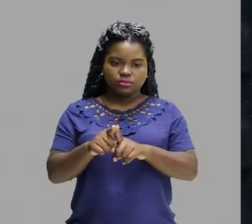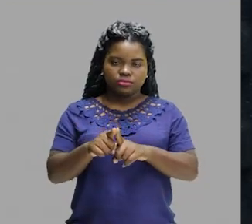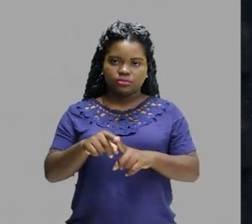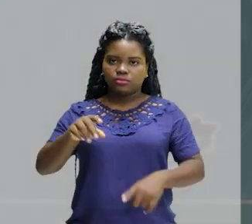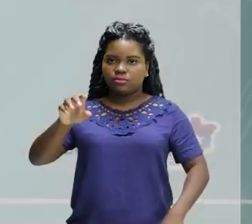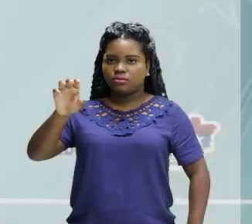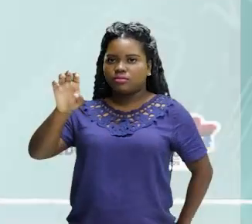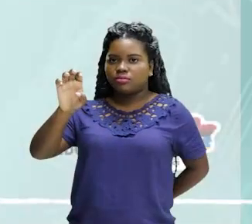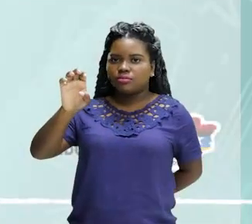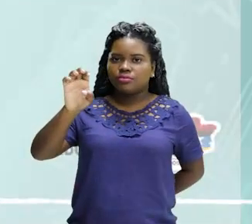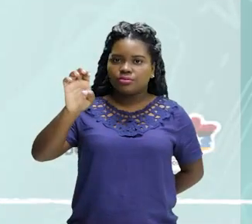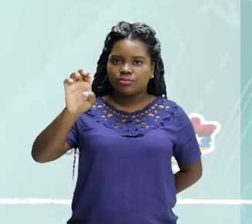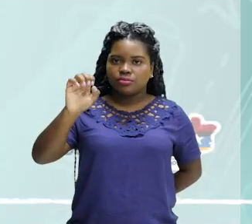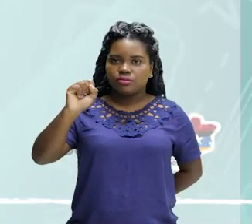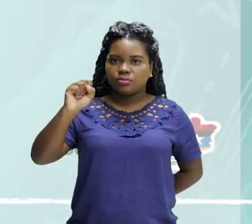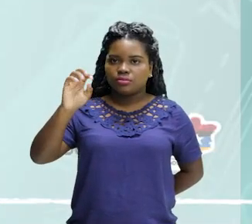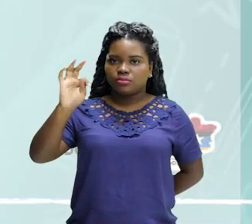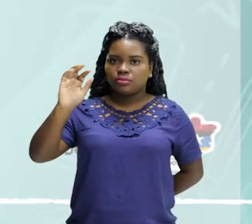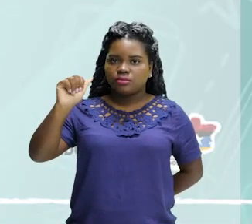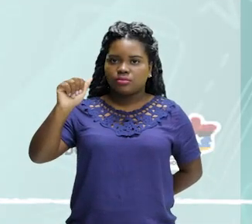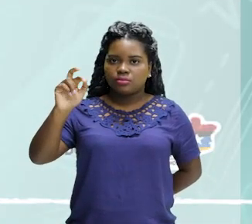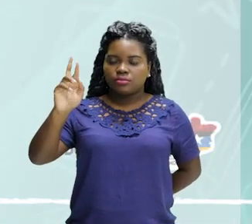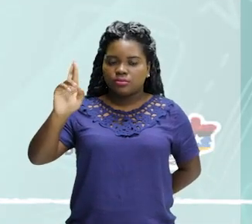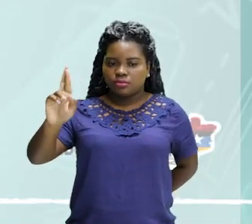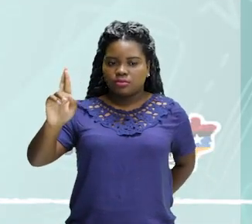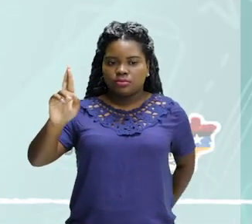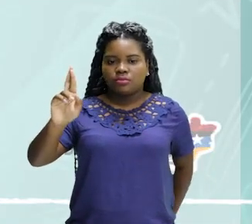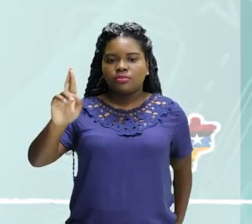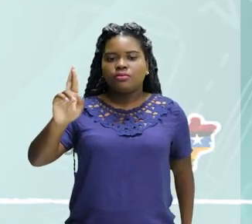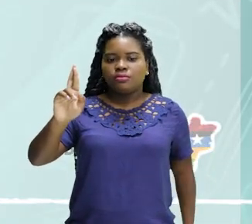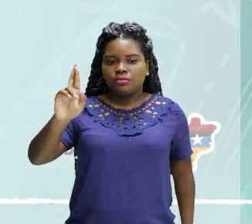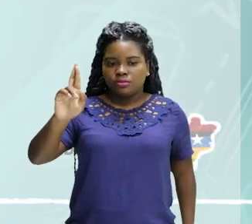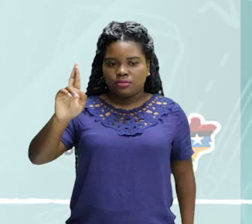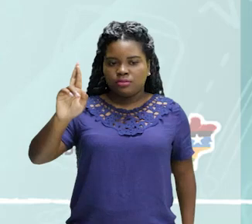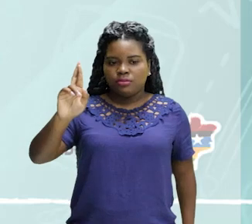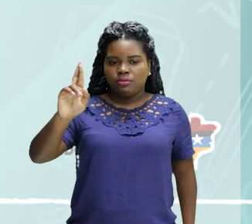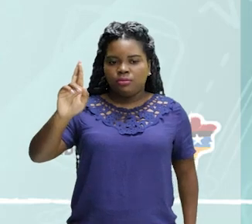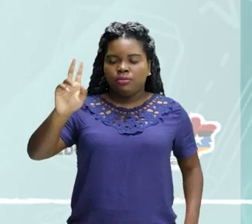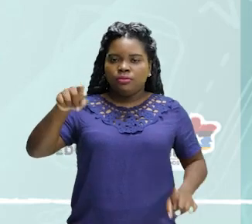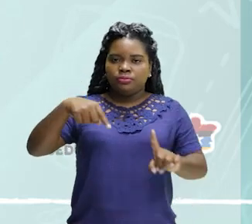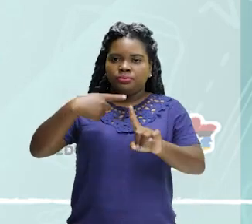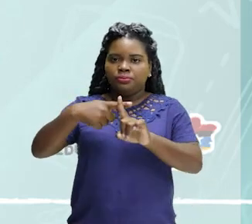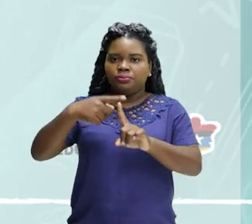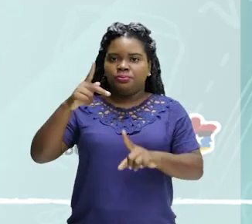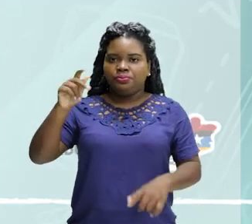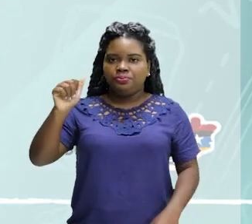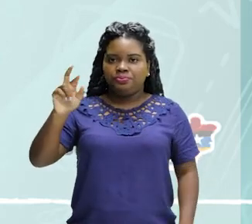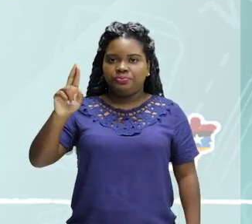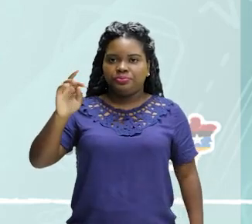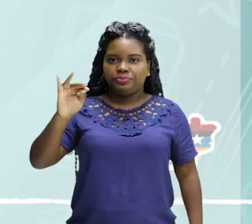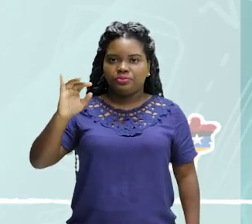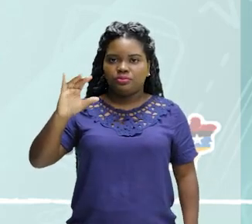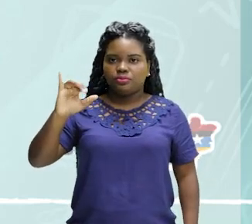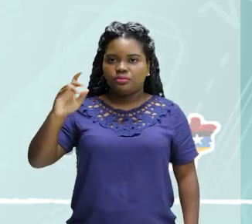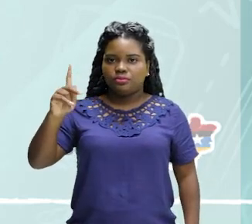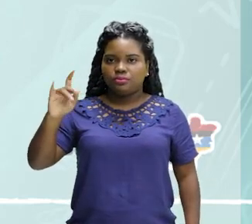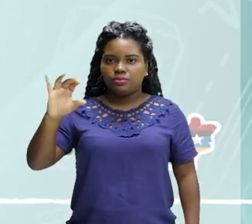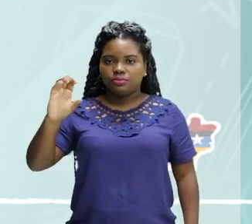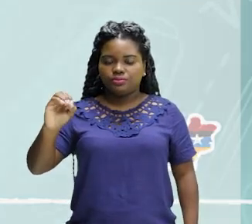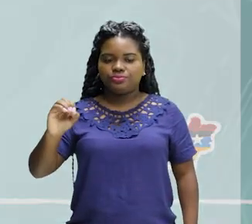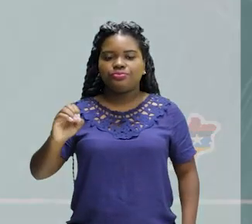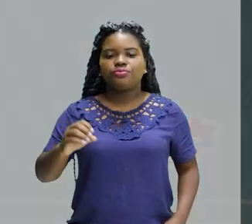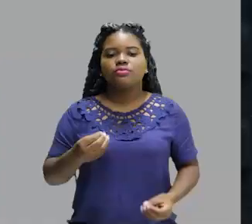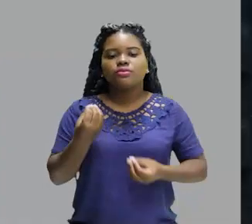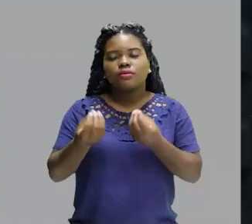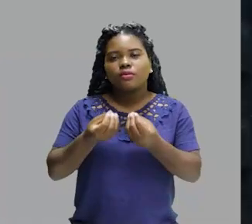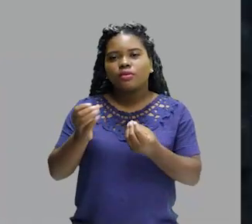Dando continuidade aqui às perífrases verbais del particípio, estar mais particípio. Vamos ver como é que